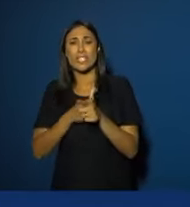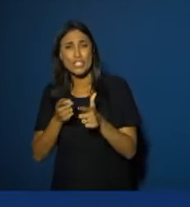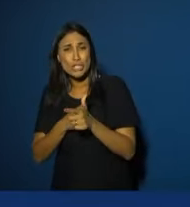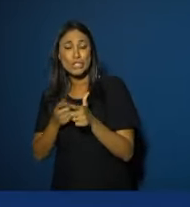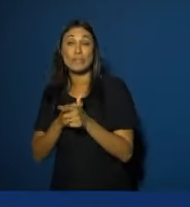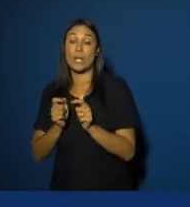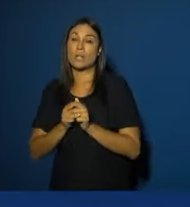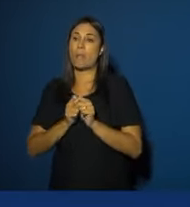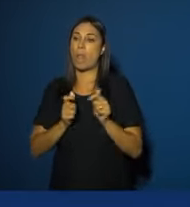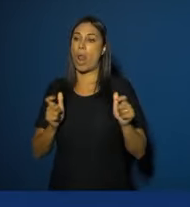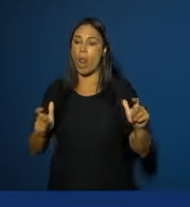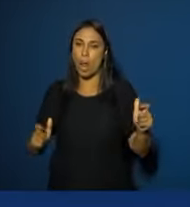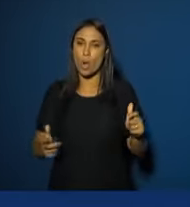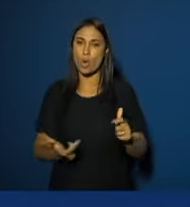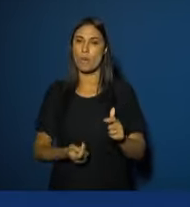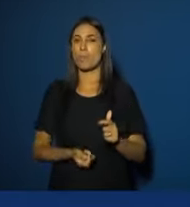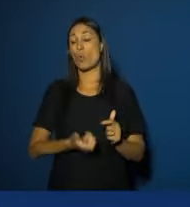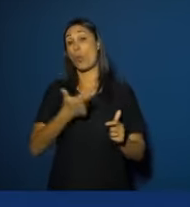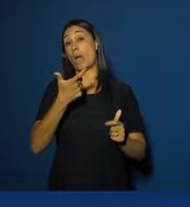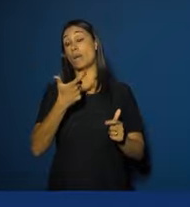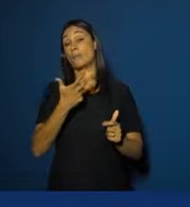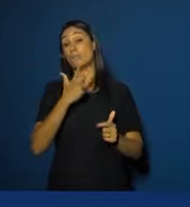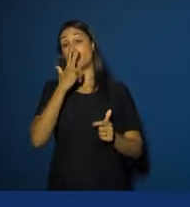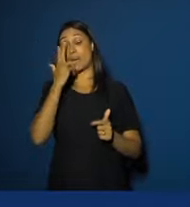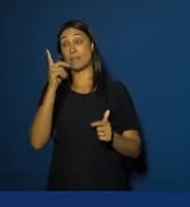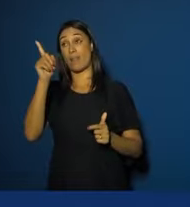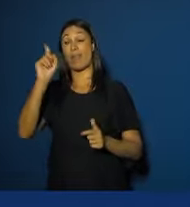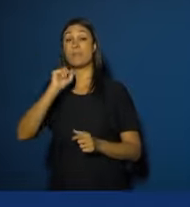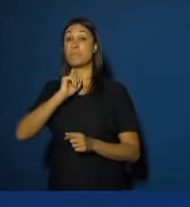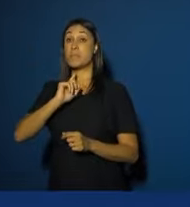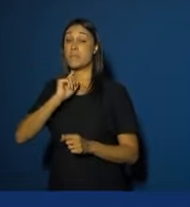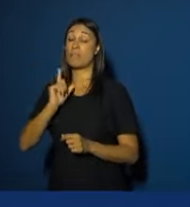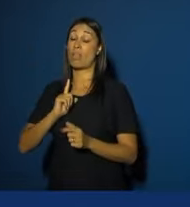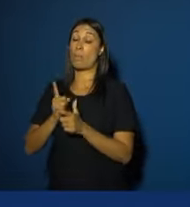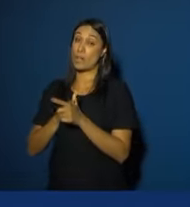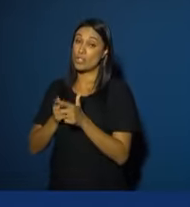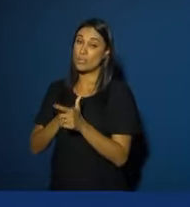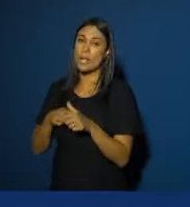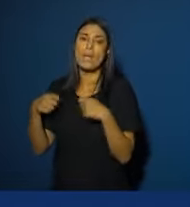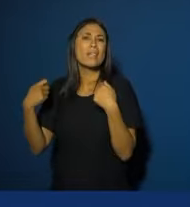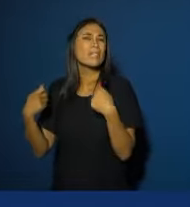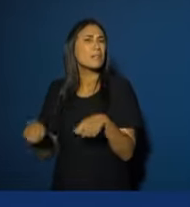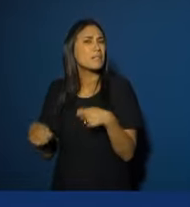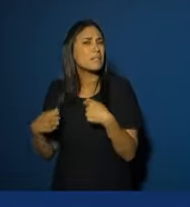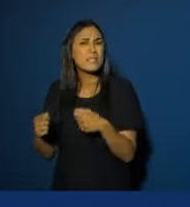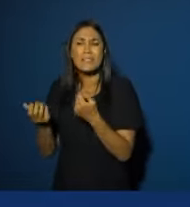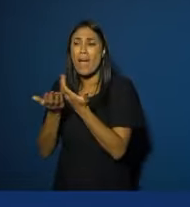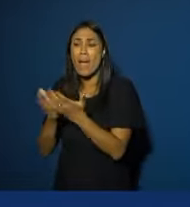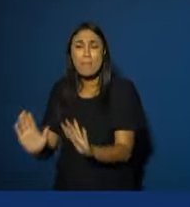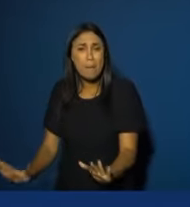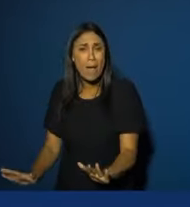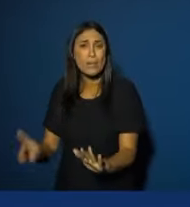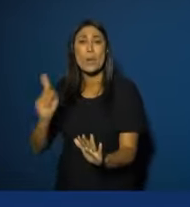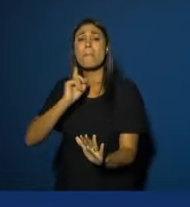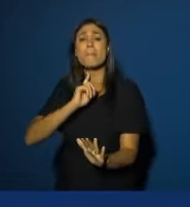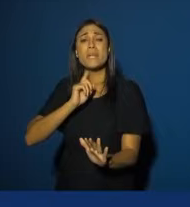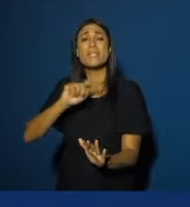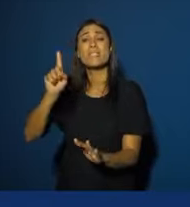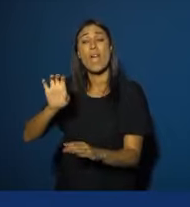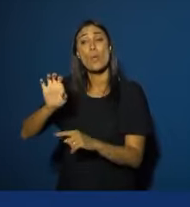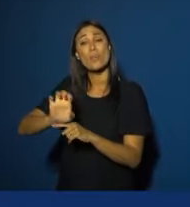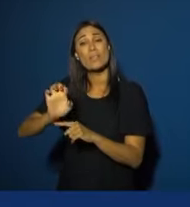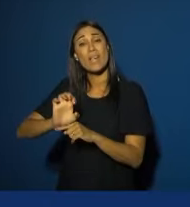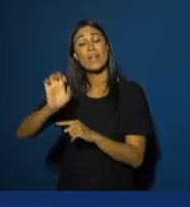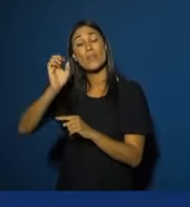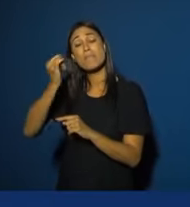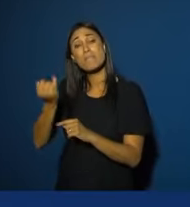histórica e quase secular do estado de Minas Gerais, que precisa ser equacionada. Minas é um estado muito importante